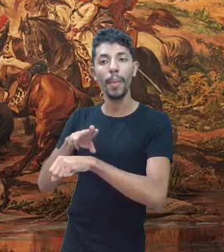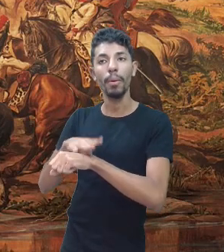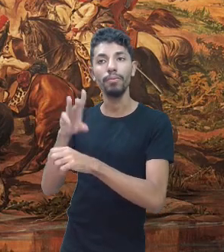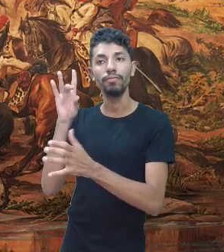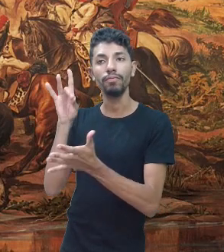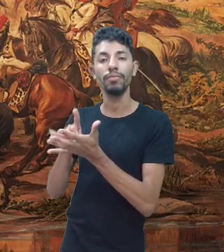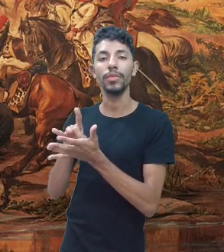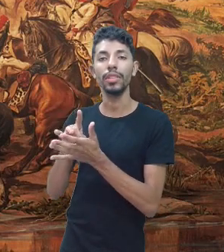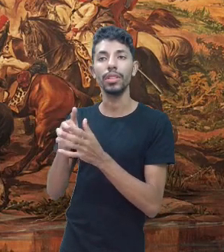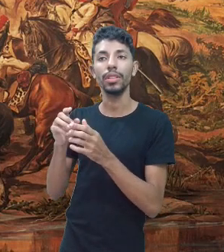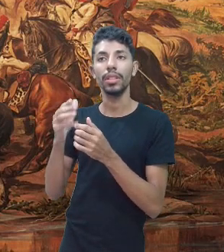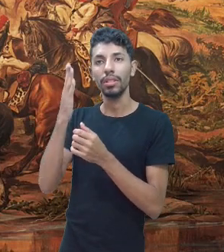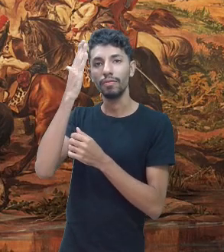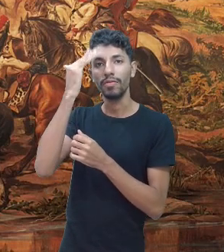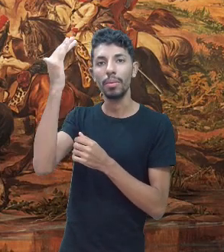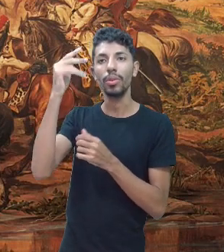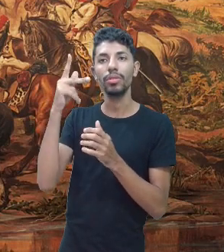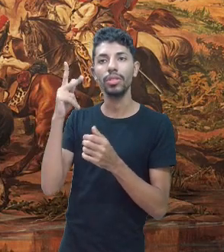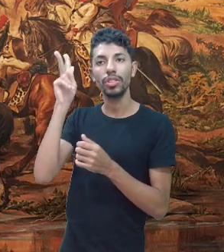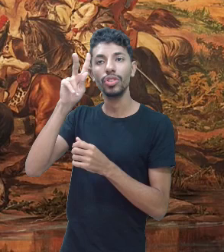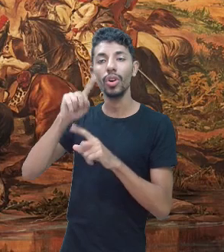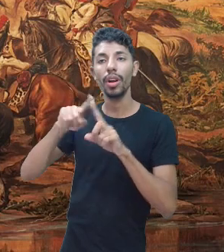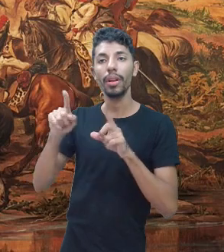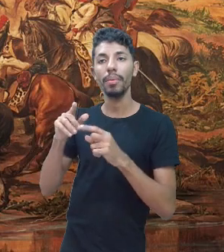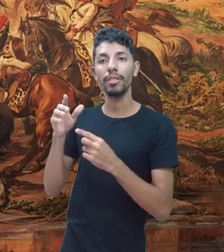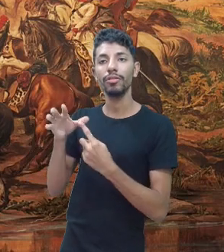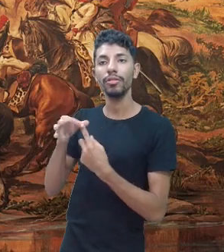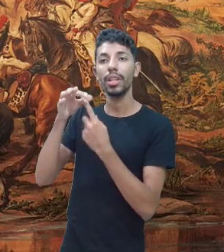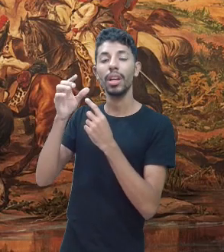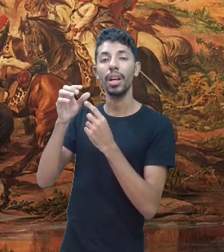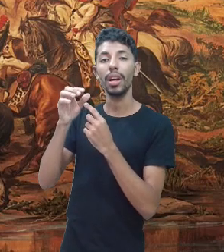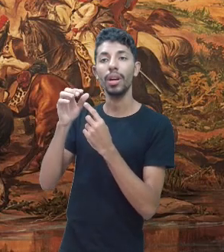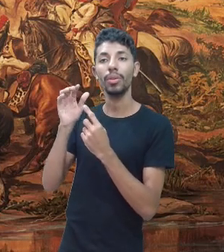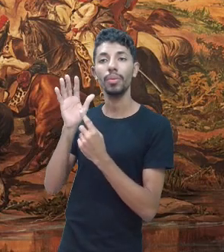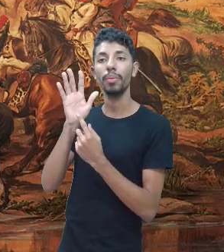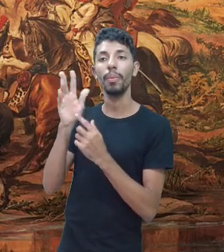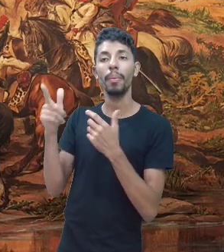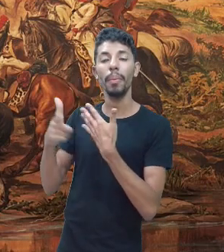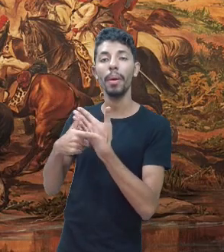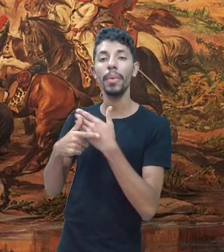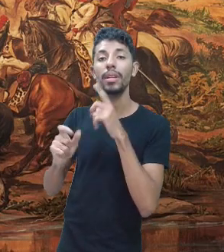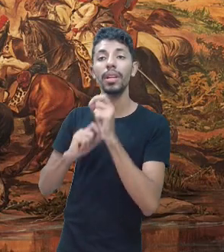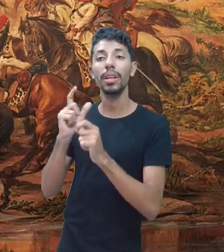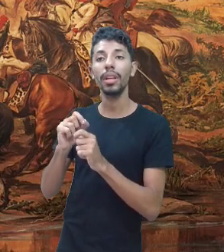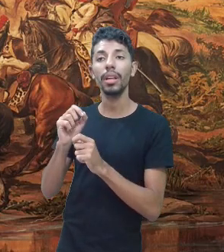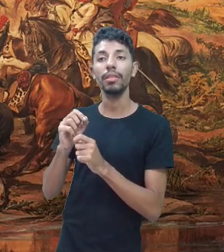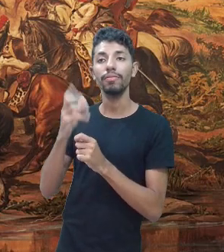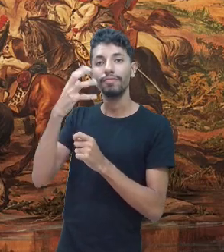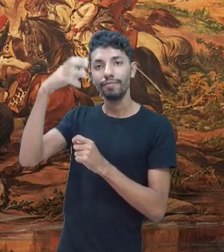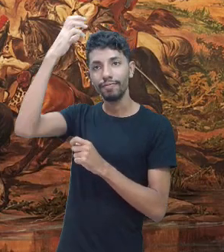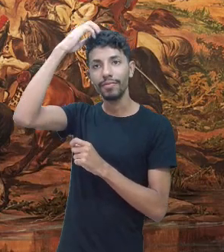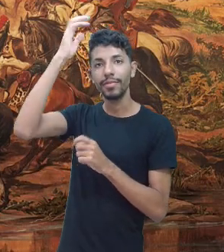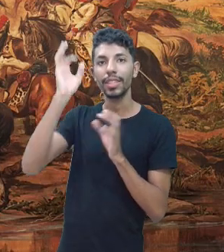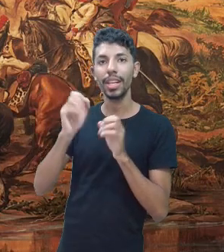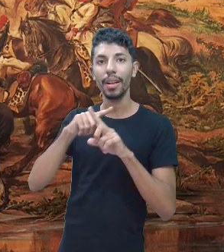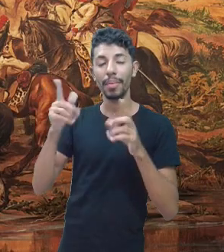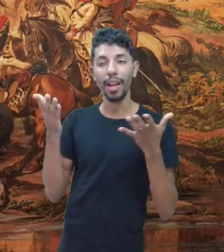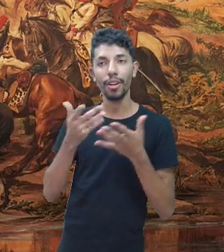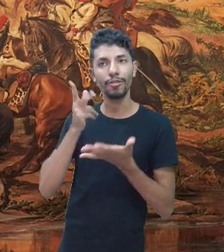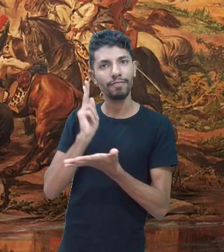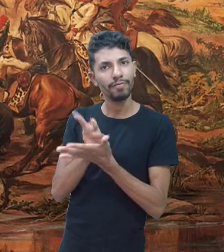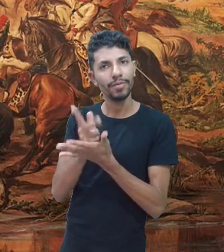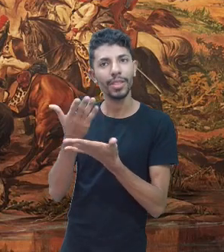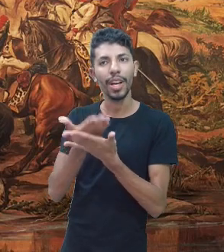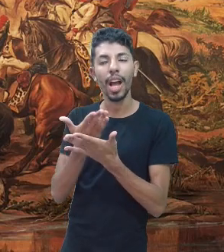da história, mais uma vez destacando o papel do Pedro I. De qualquer modo, a gente vai seguir aí a aula, né, para